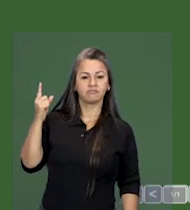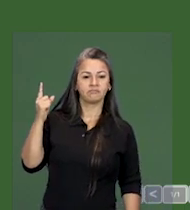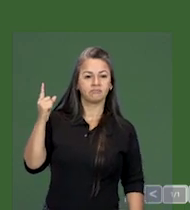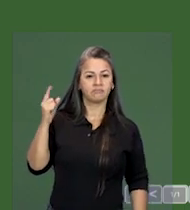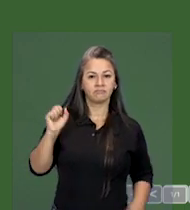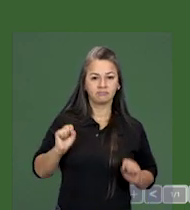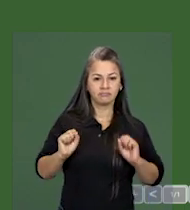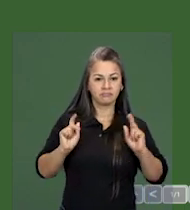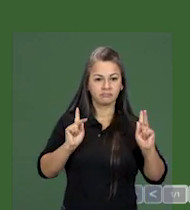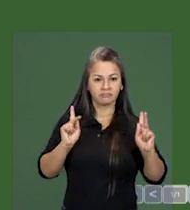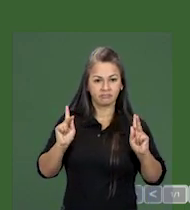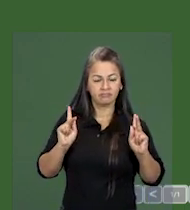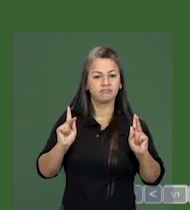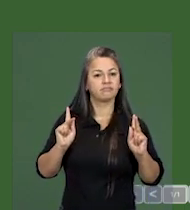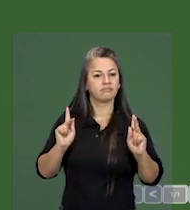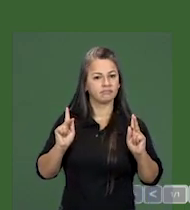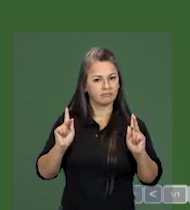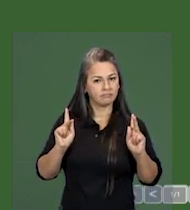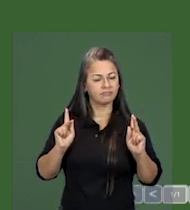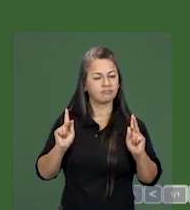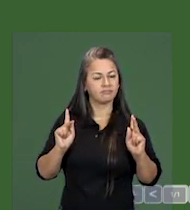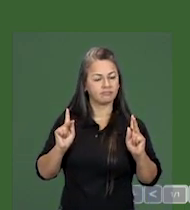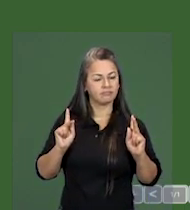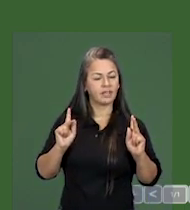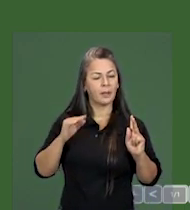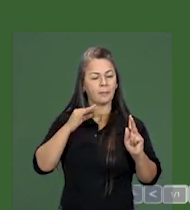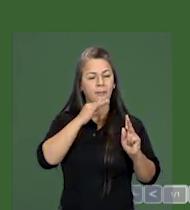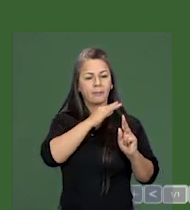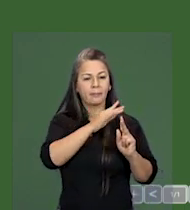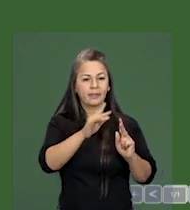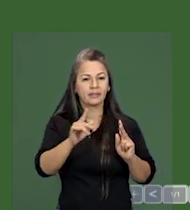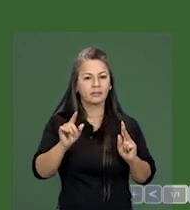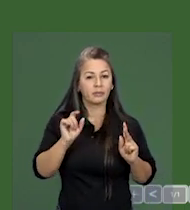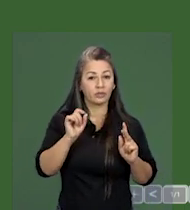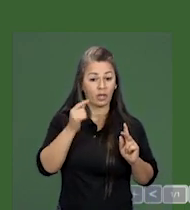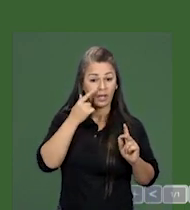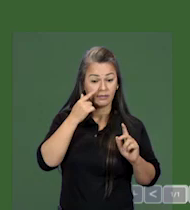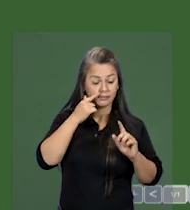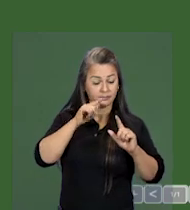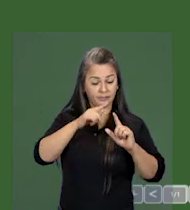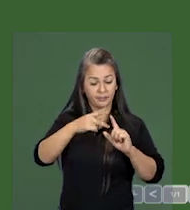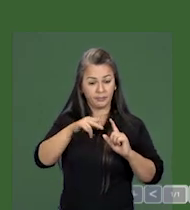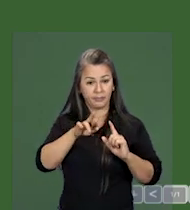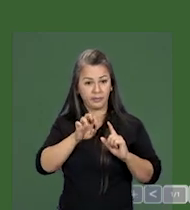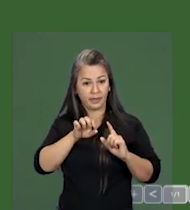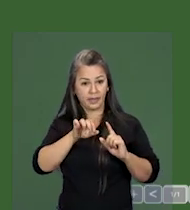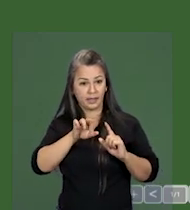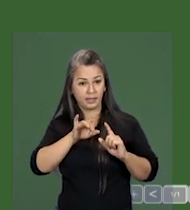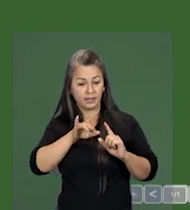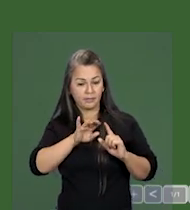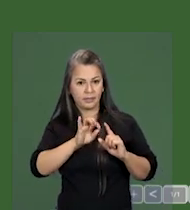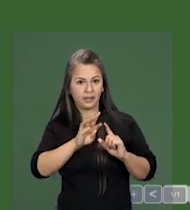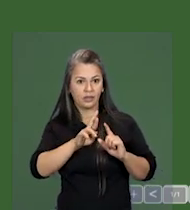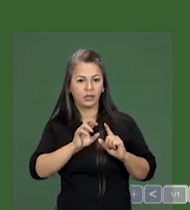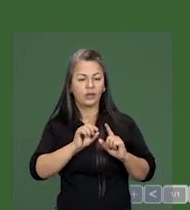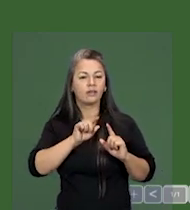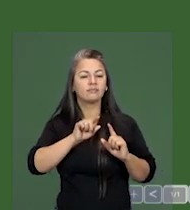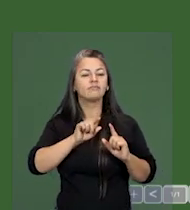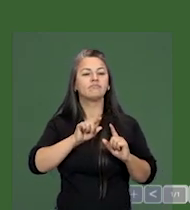Ok? Então, nós vamos observar o seguinte. O perímetro do menor 17,2 e do